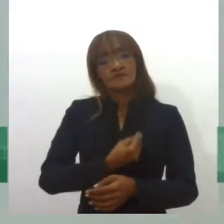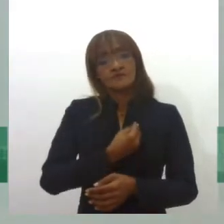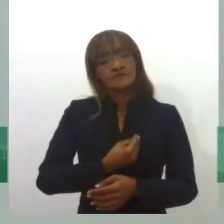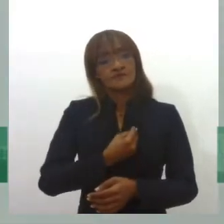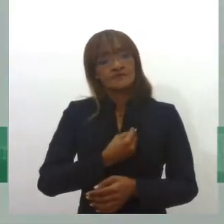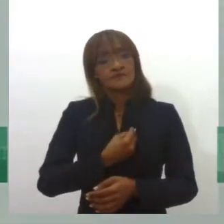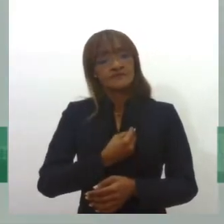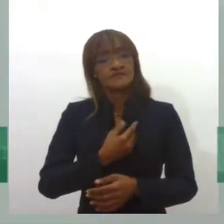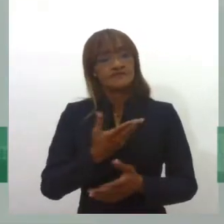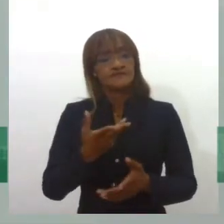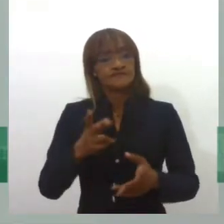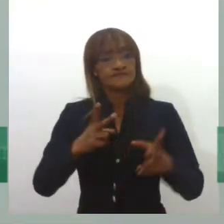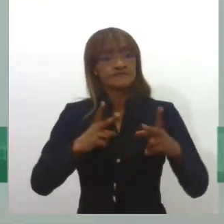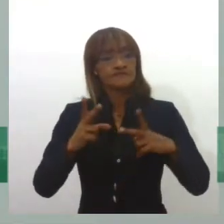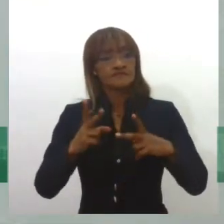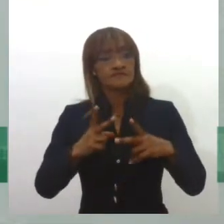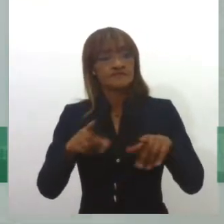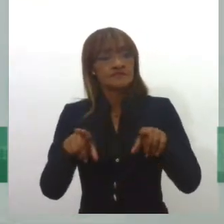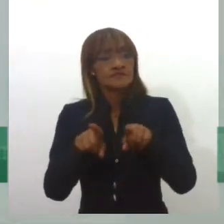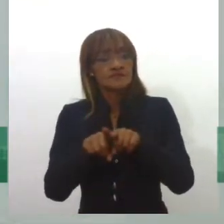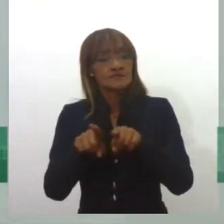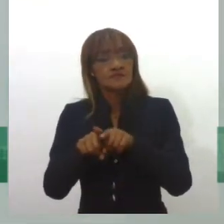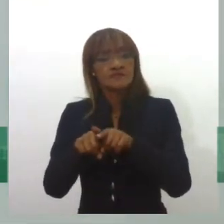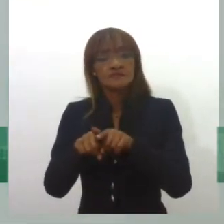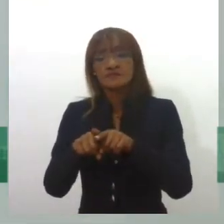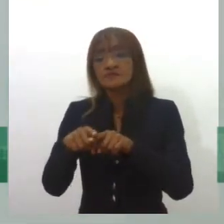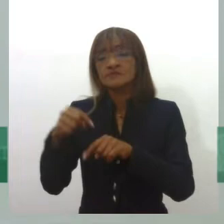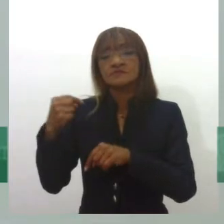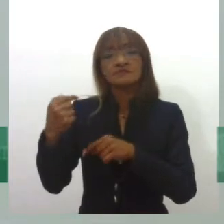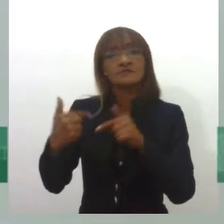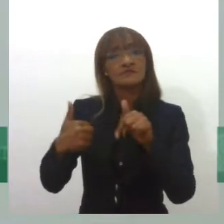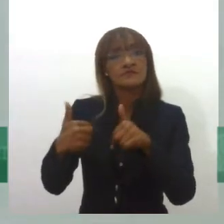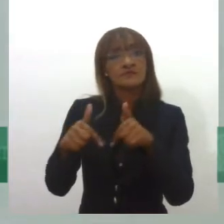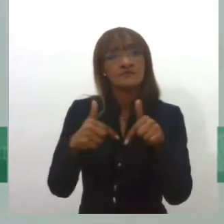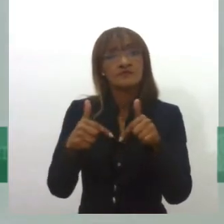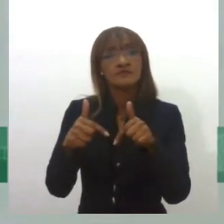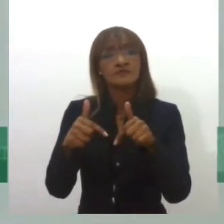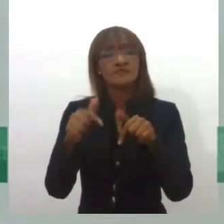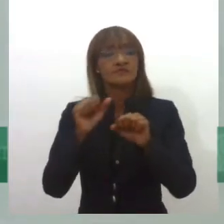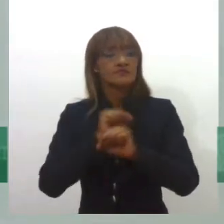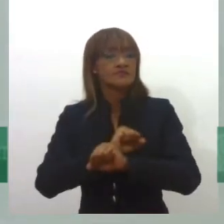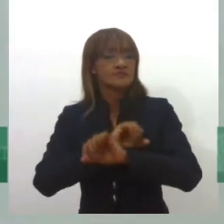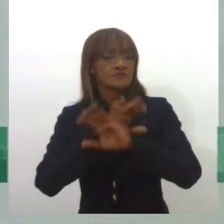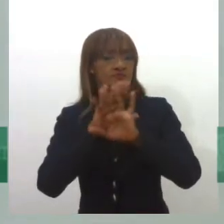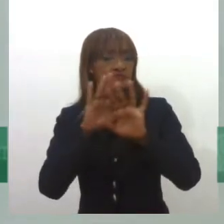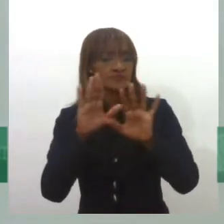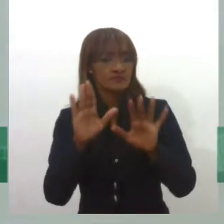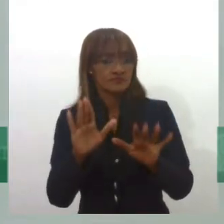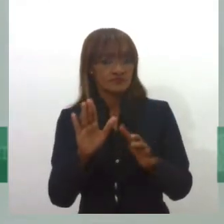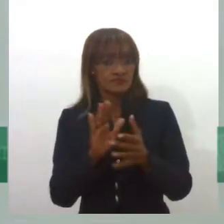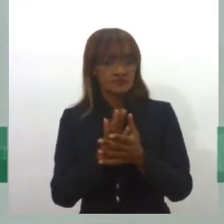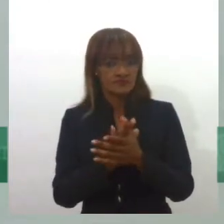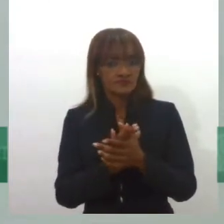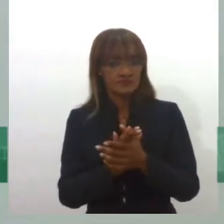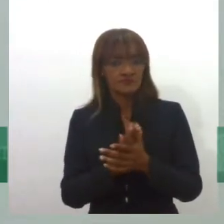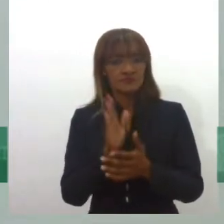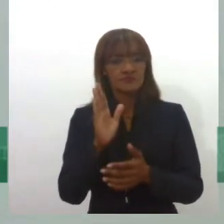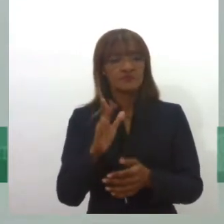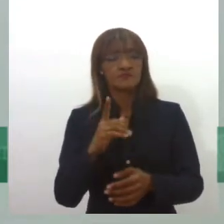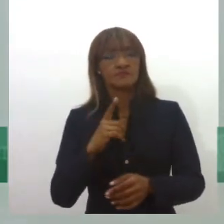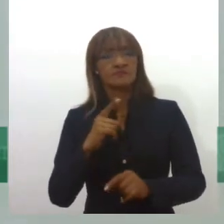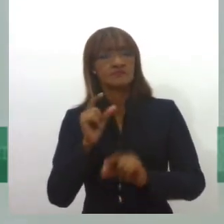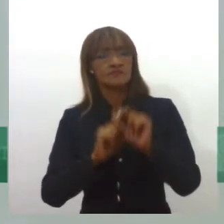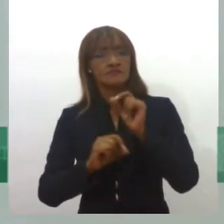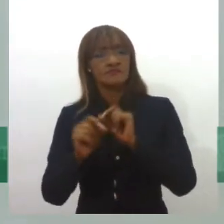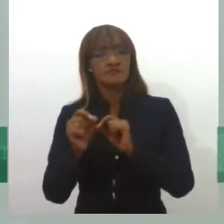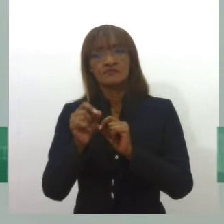na gestão pública. Isso é importante, gente. Transparência, nós temos já instrumentos para